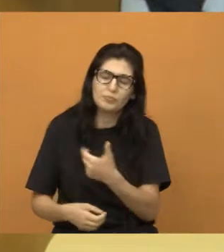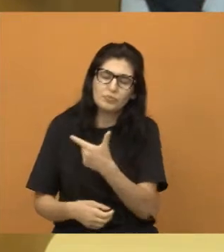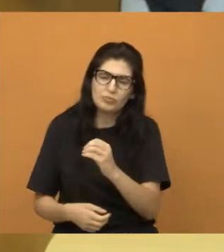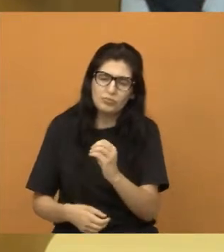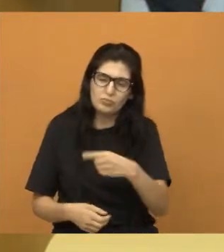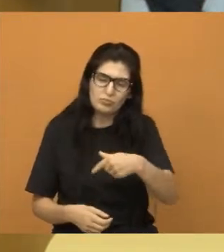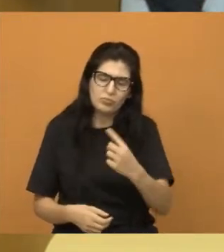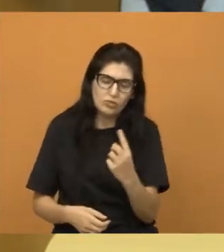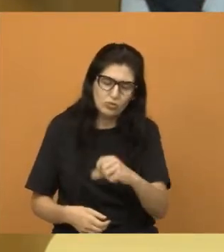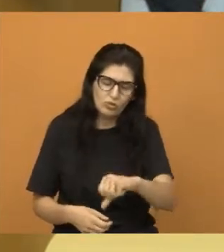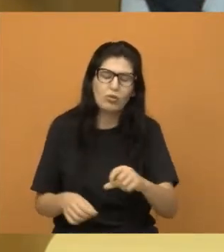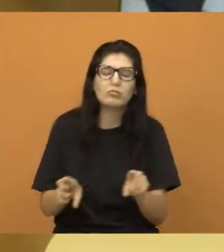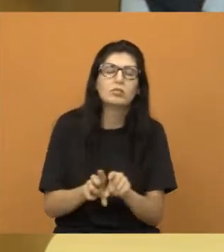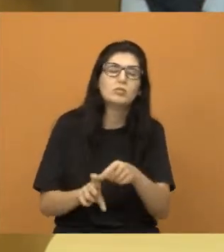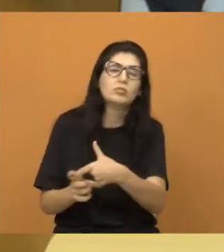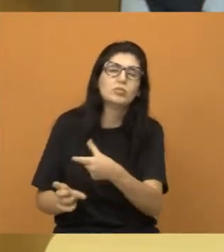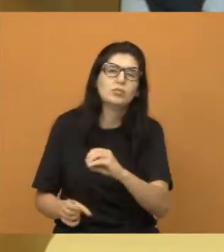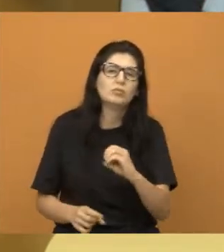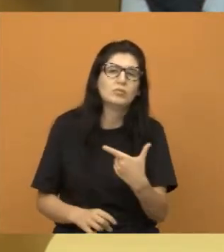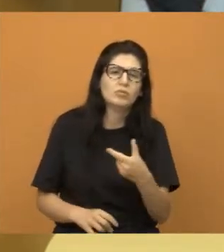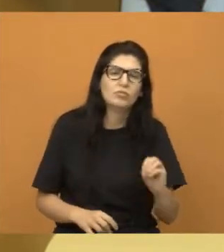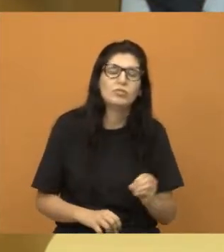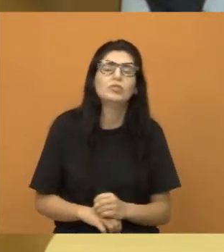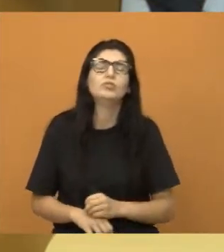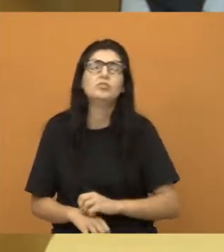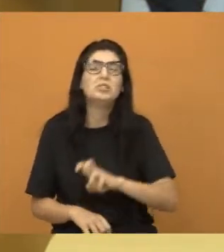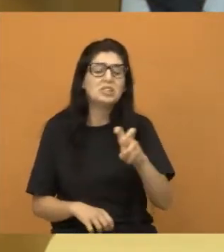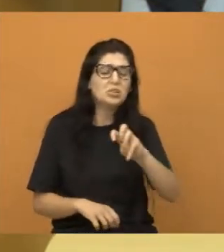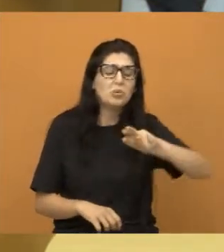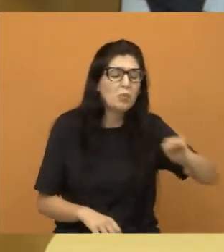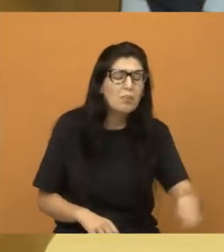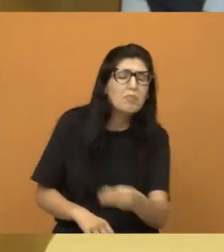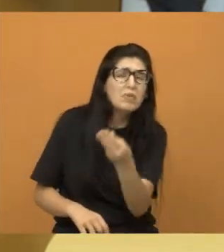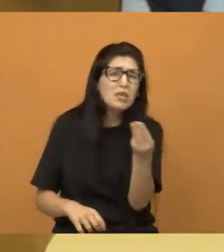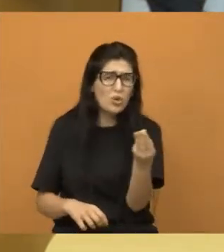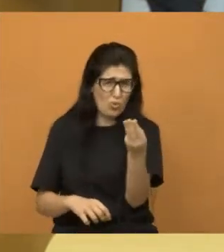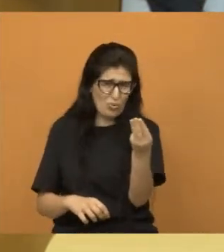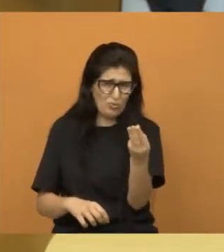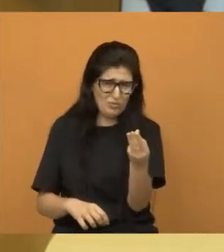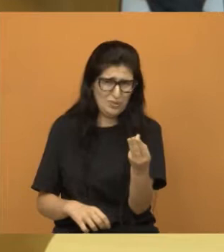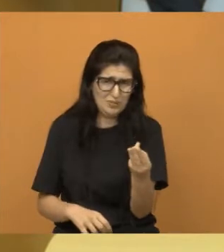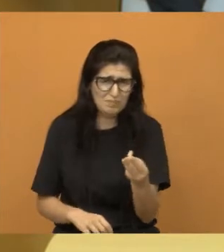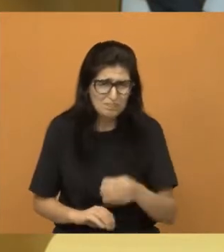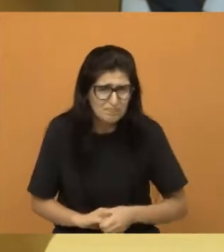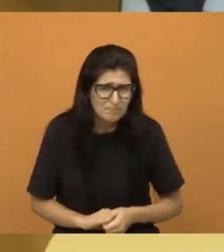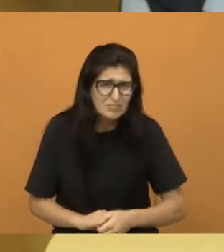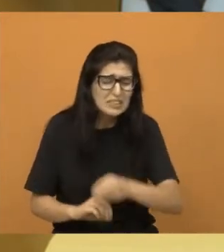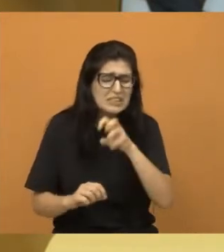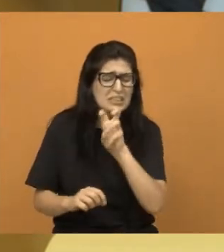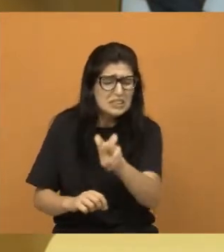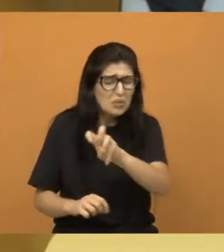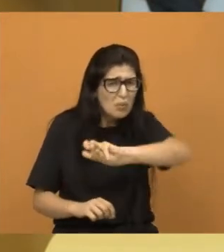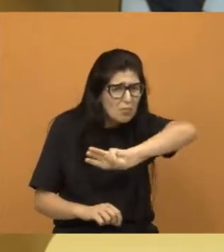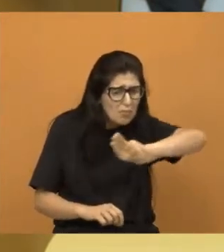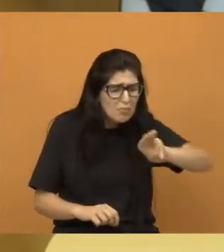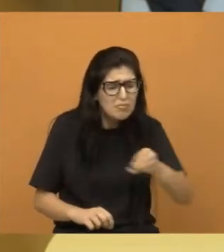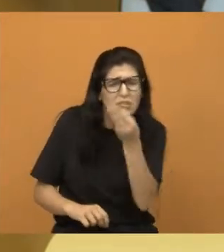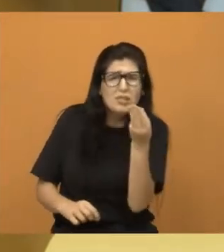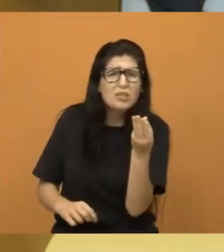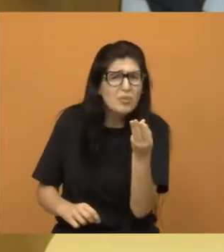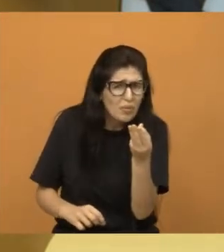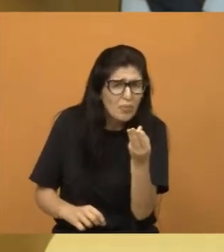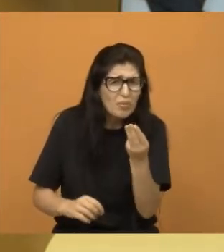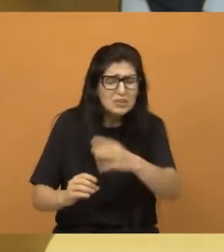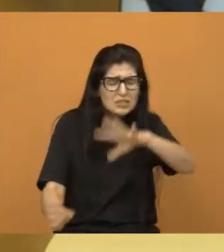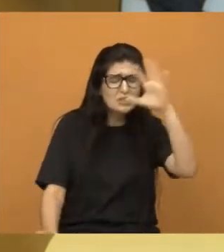uma cifra de 5 milhões. Gente, não é 500 mil reais, não é 400, são 5 milhões que vão